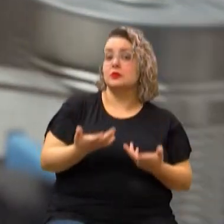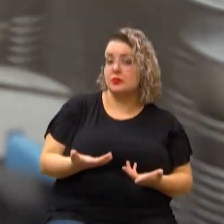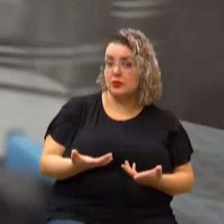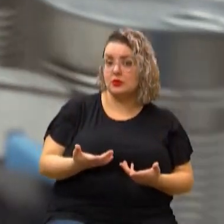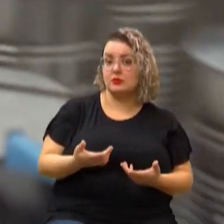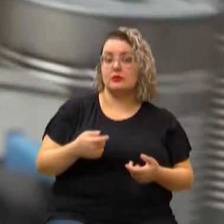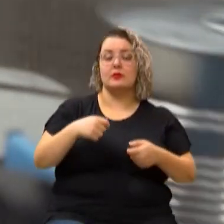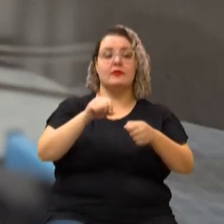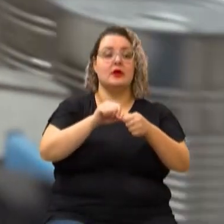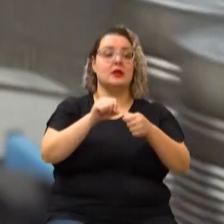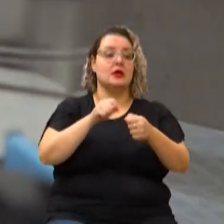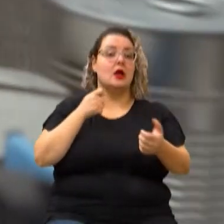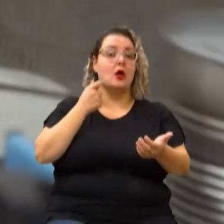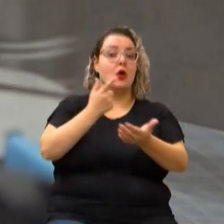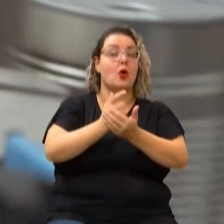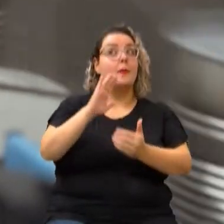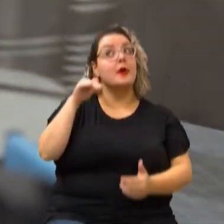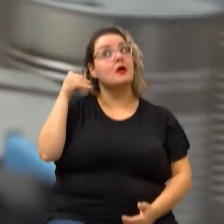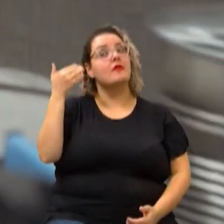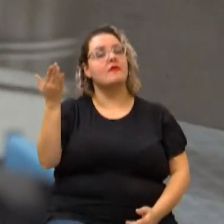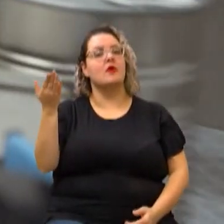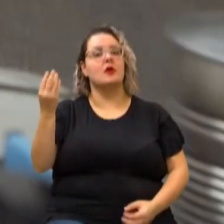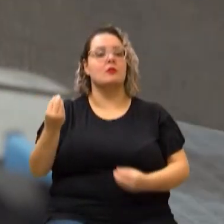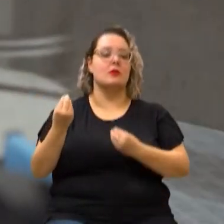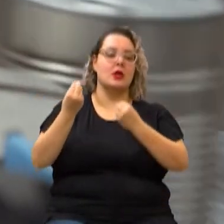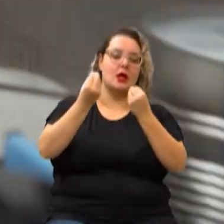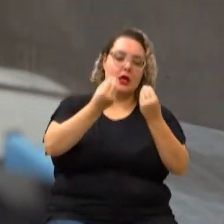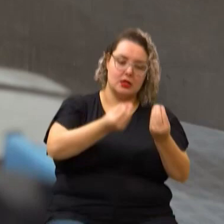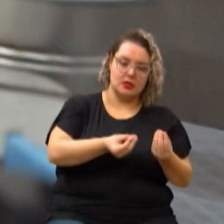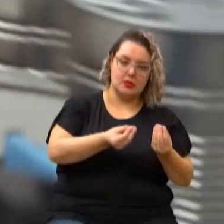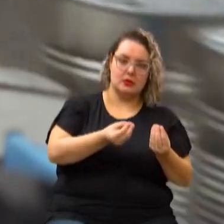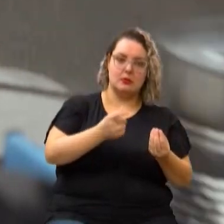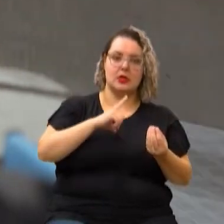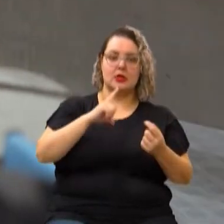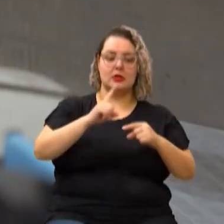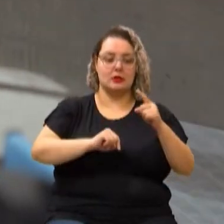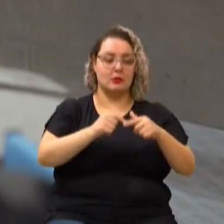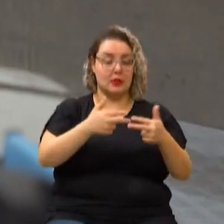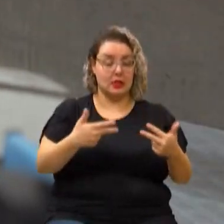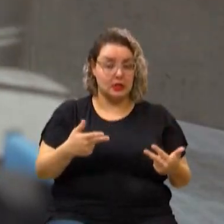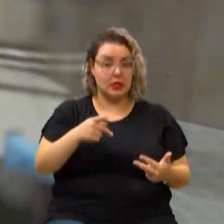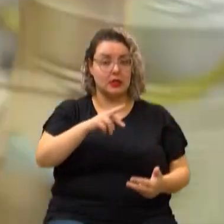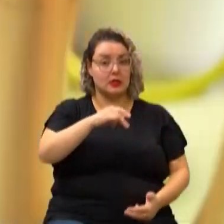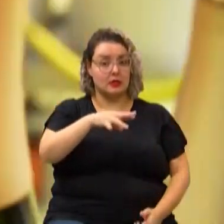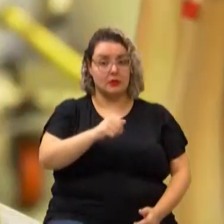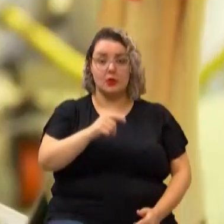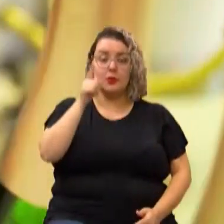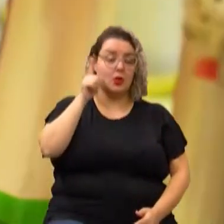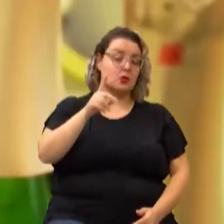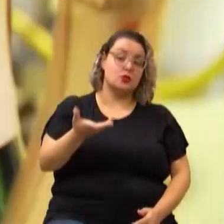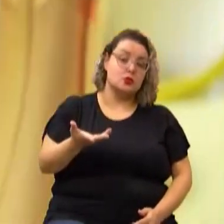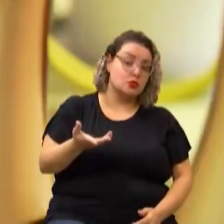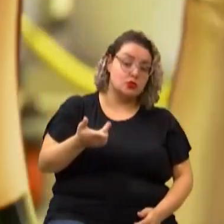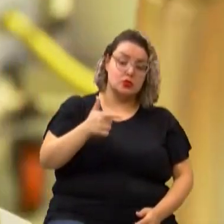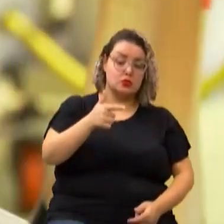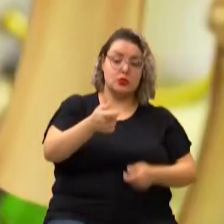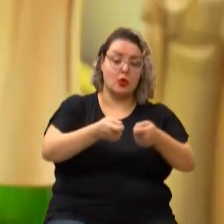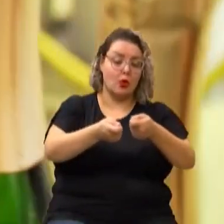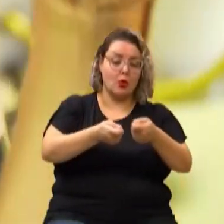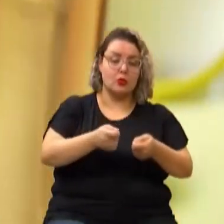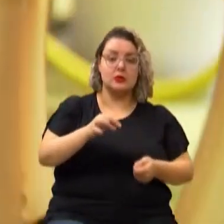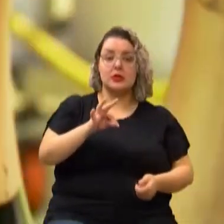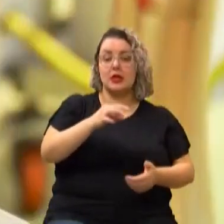um segredo, se tem, de fato, aí uma certa dificuldade ou um grande desafio. Por que um grande